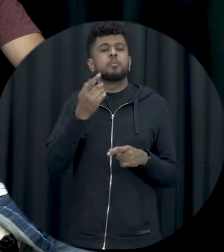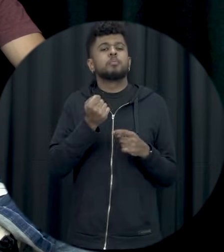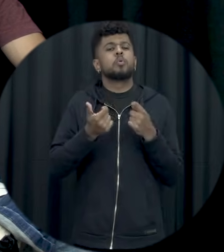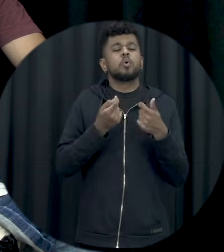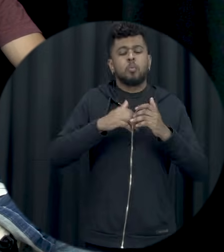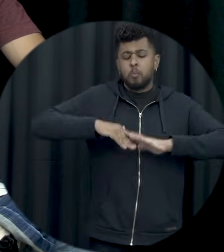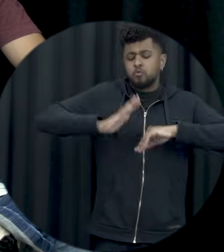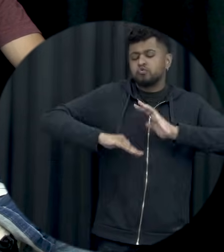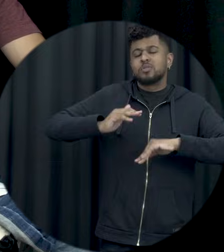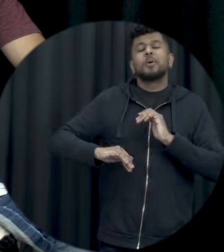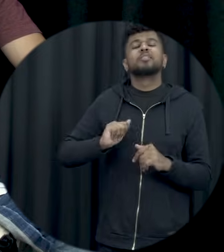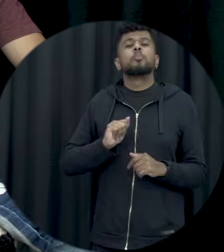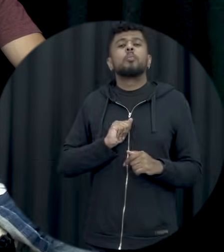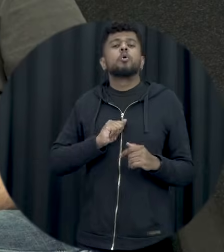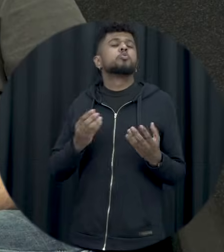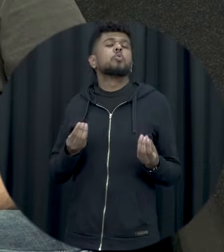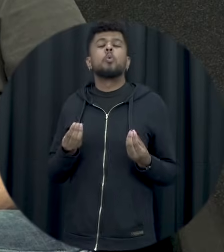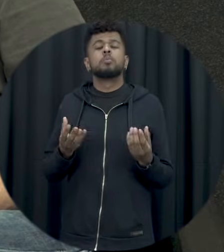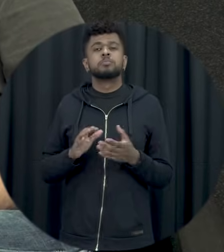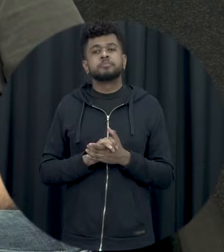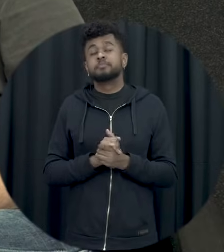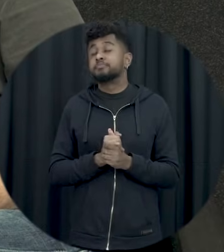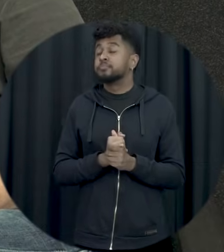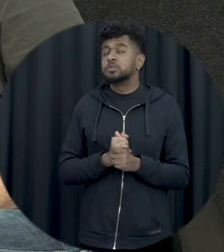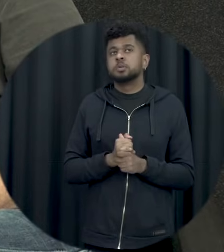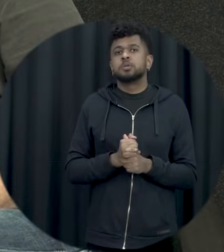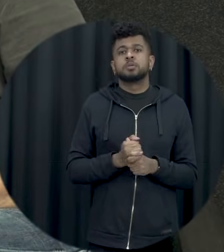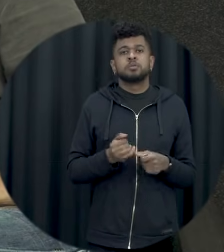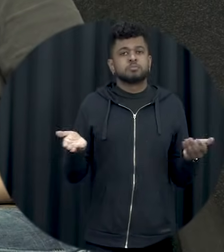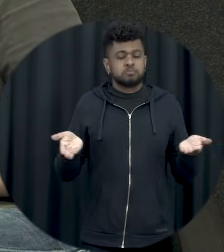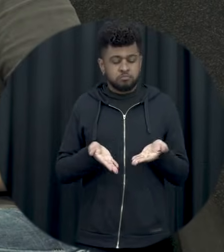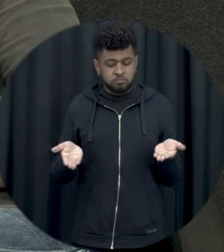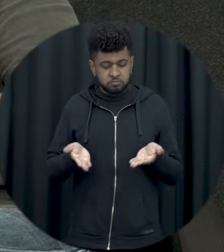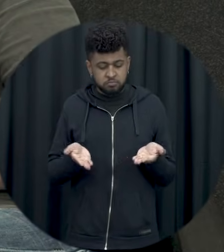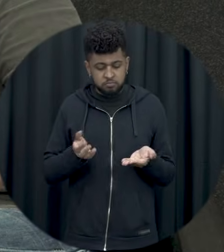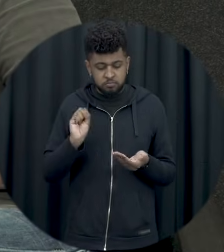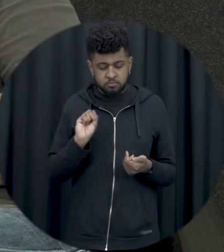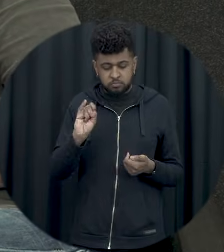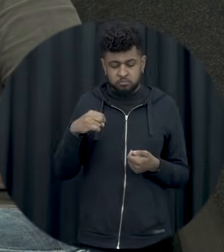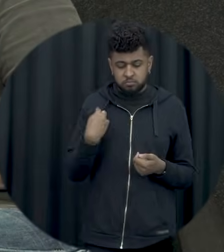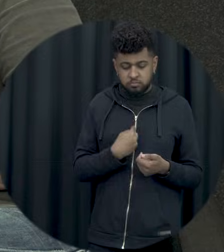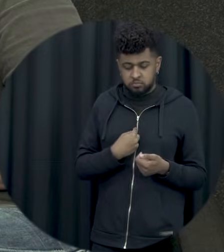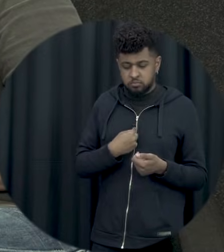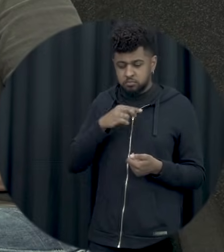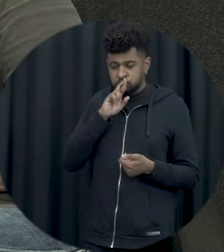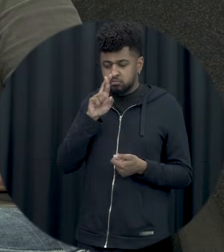do antropólogo. Então, hoje, se a gente responde essa pergunta em